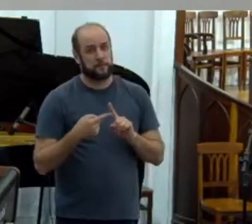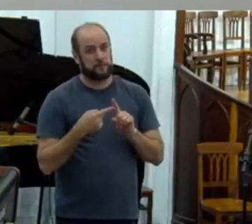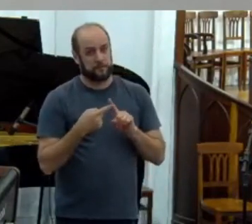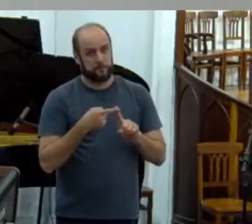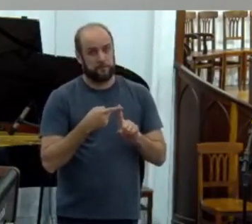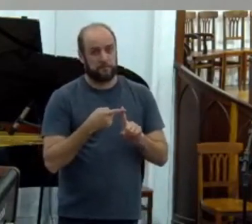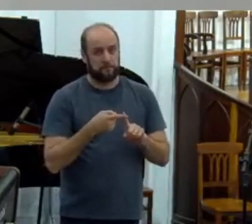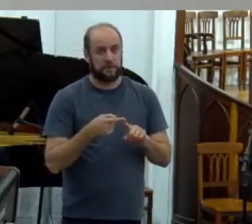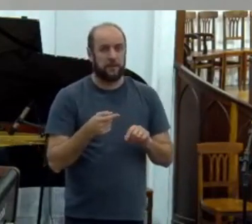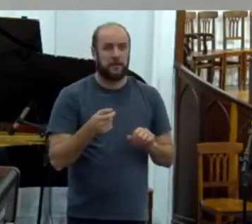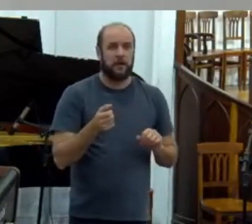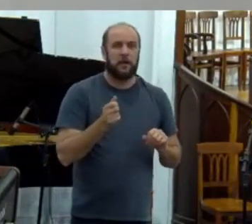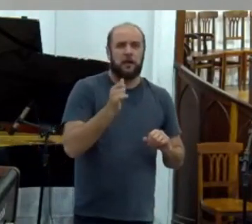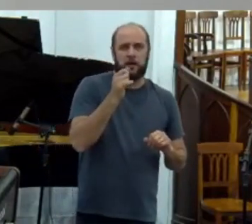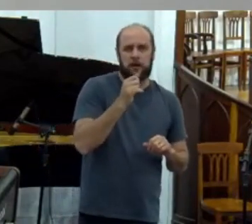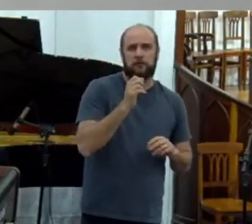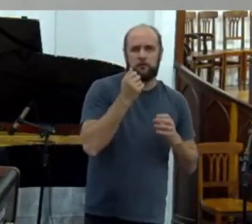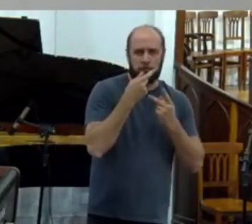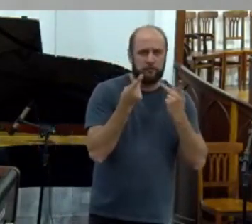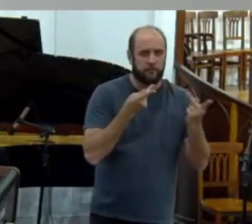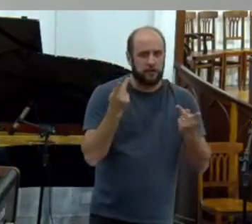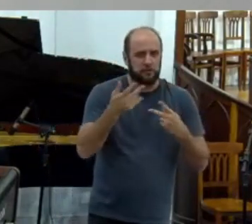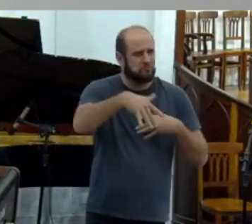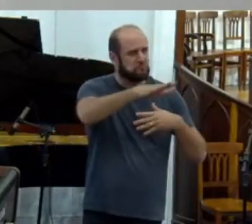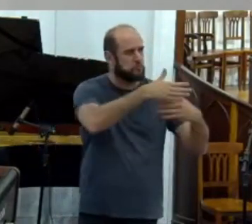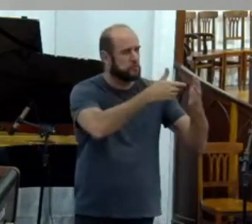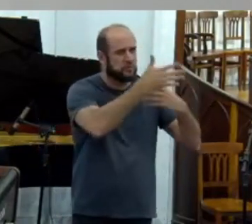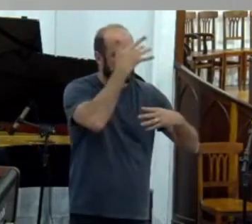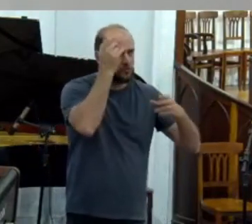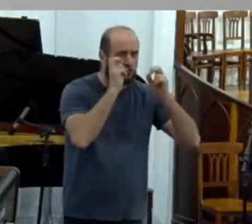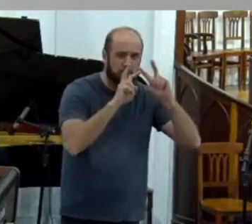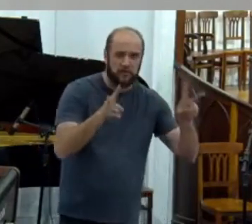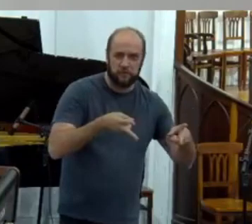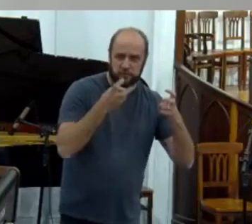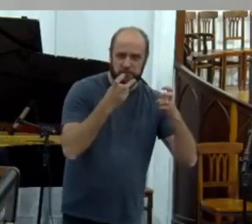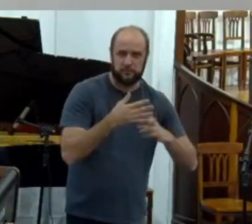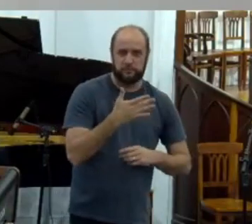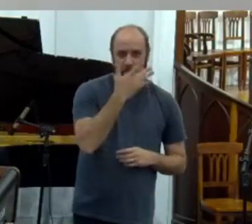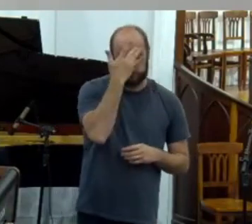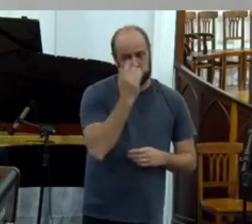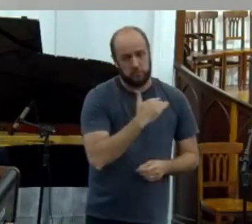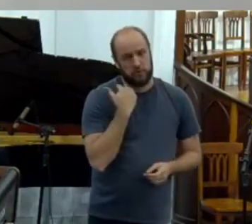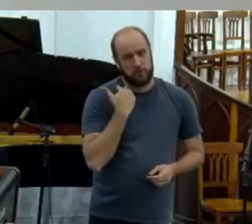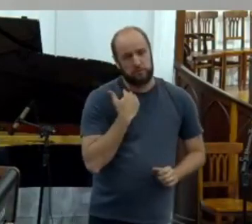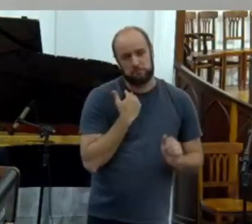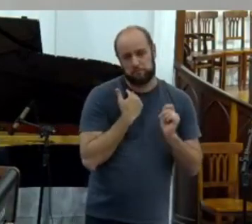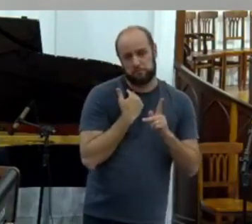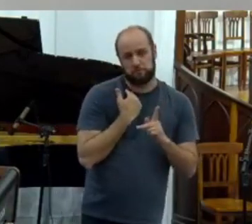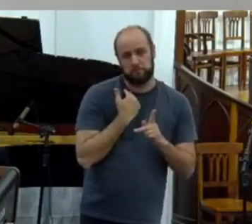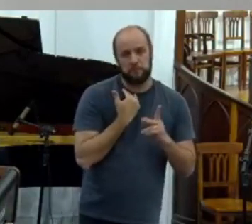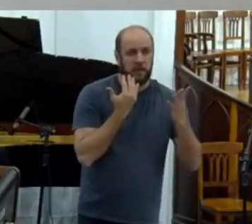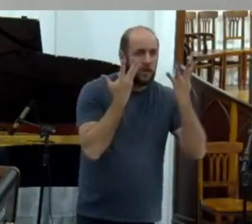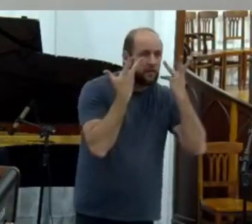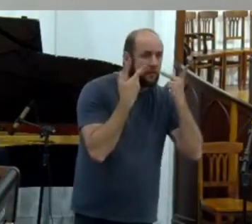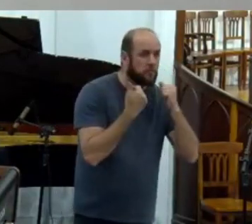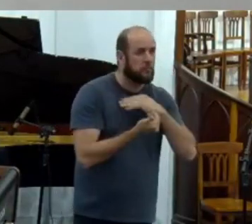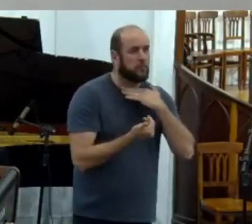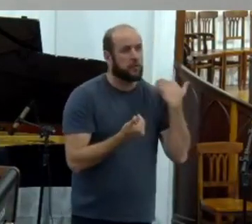debaixo do sol, aquilo que está patente aos olhos de cada um. Uma pessoa morre, um animal morre.